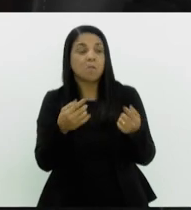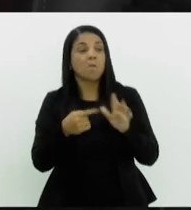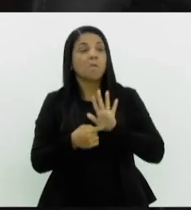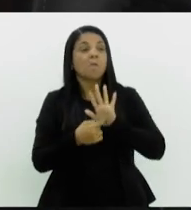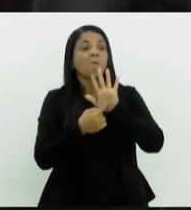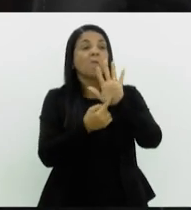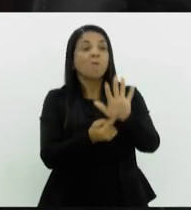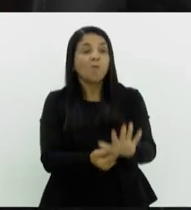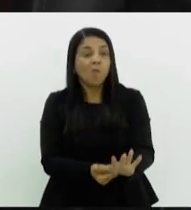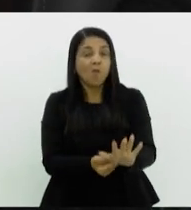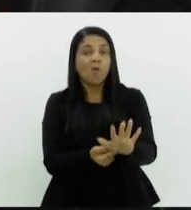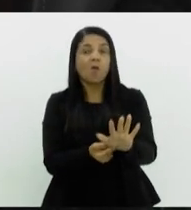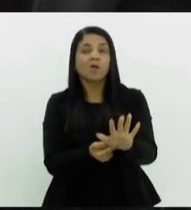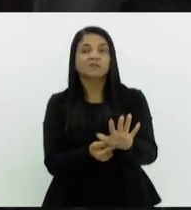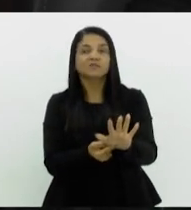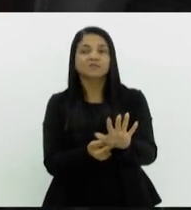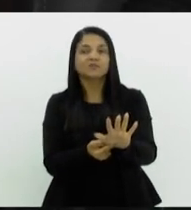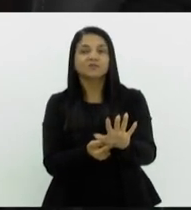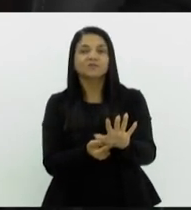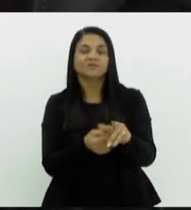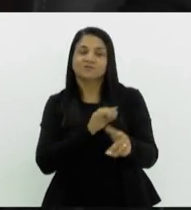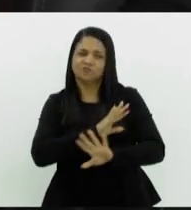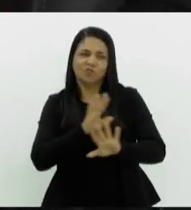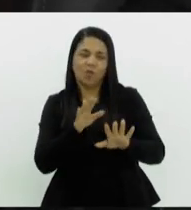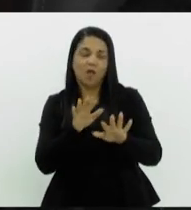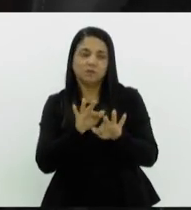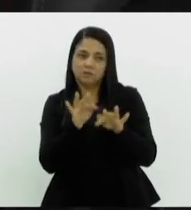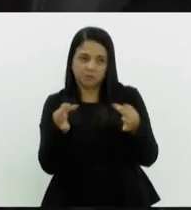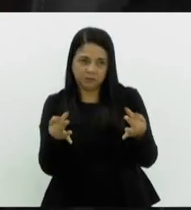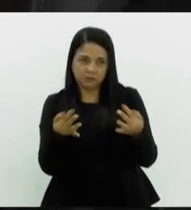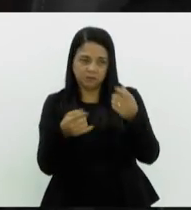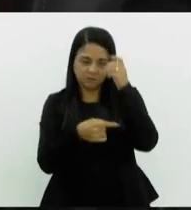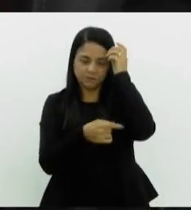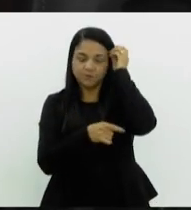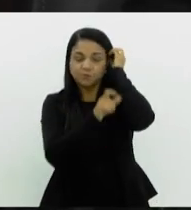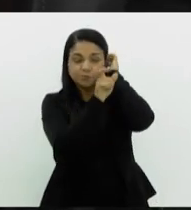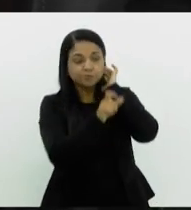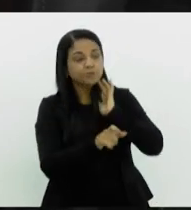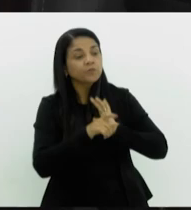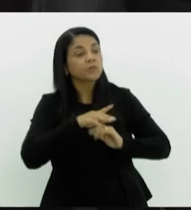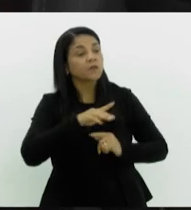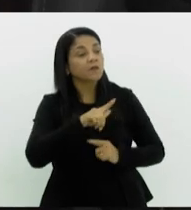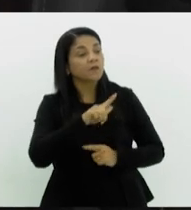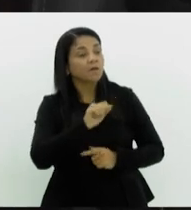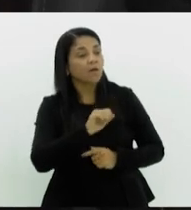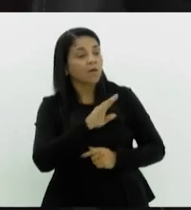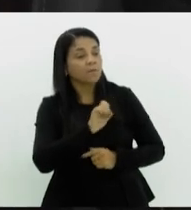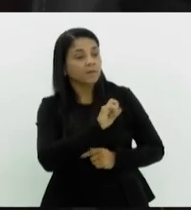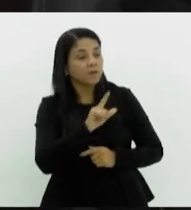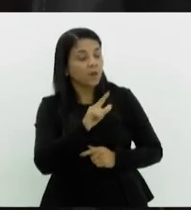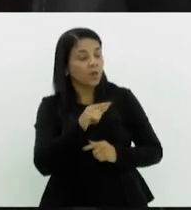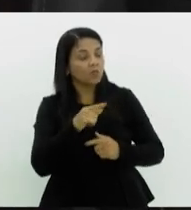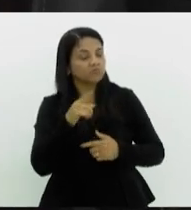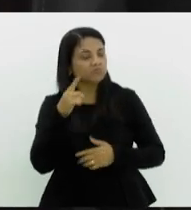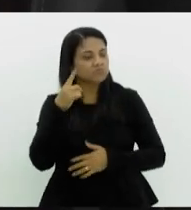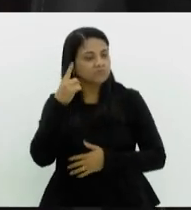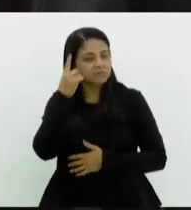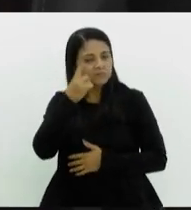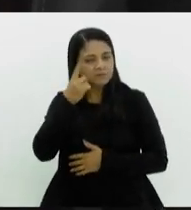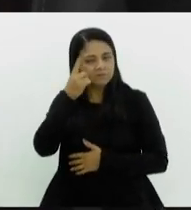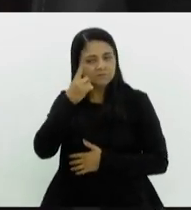mostra... E o Gabriel me levou o deputado André